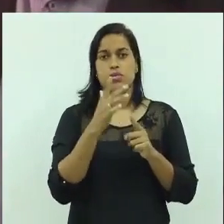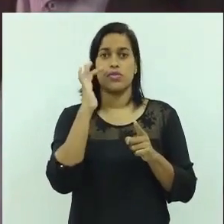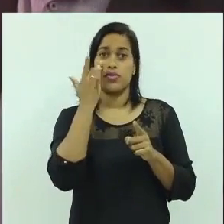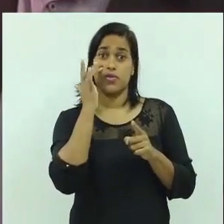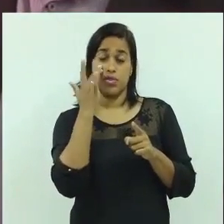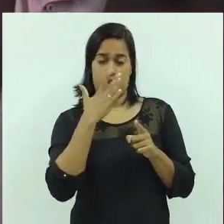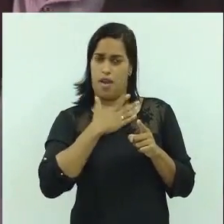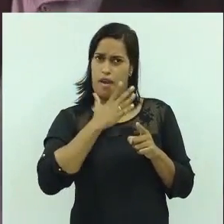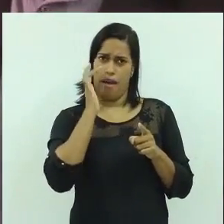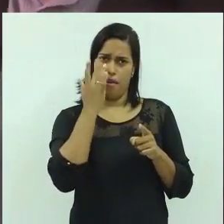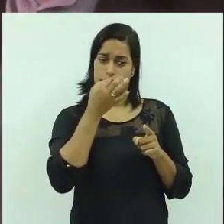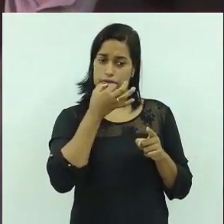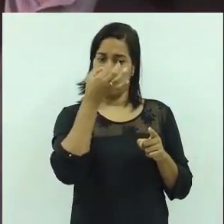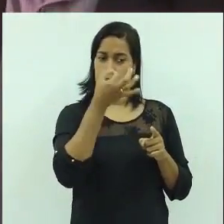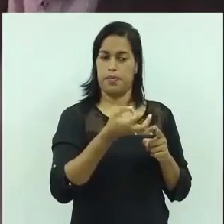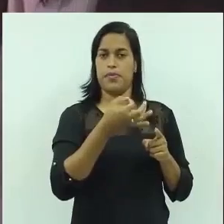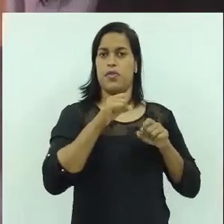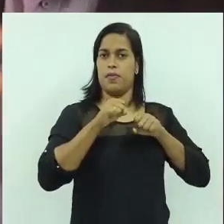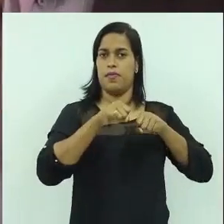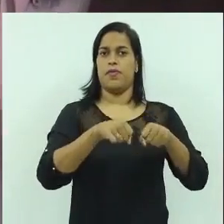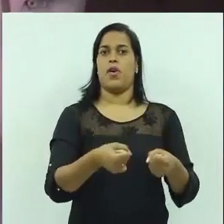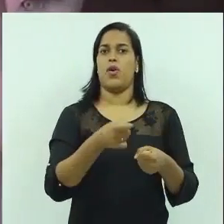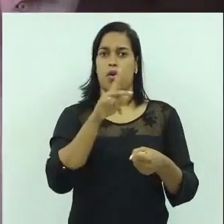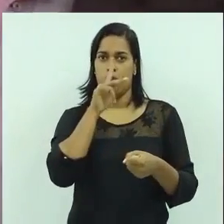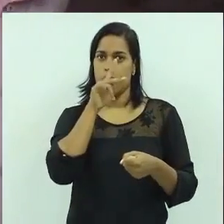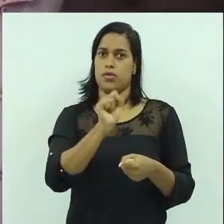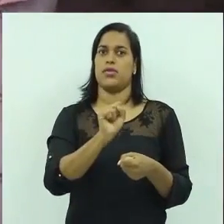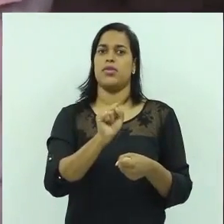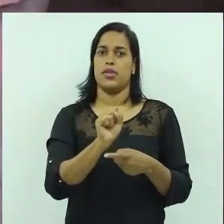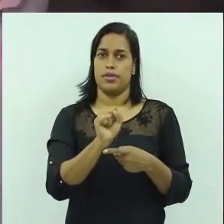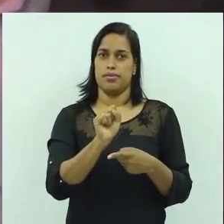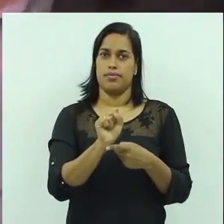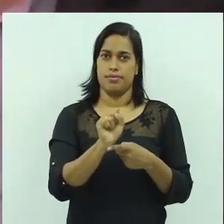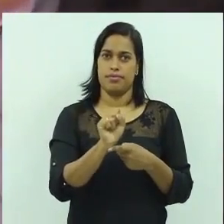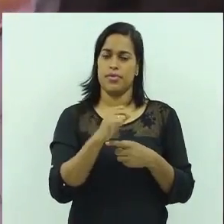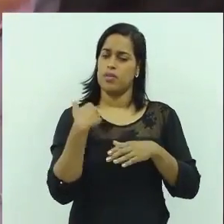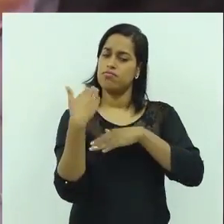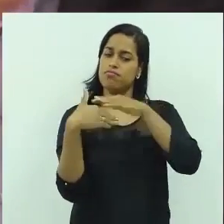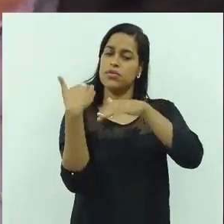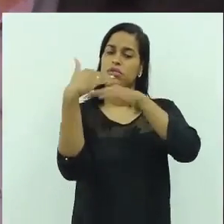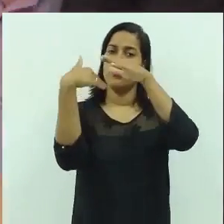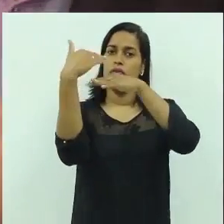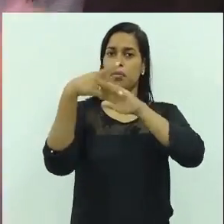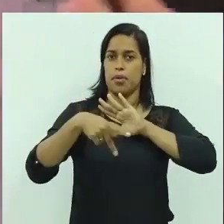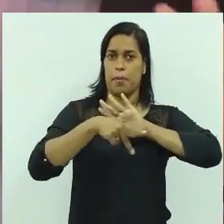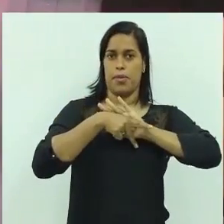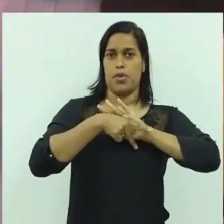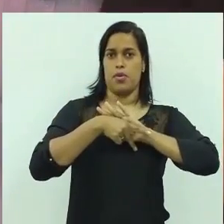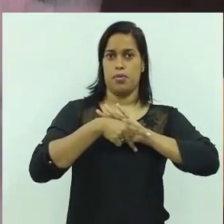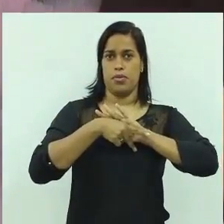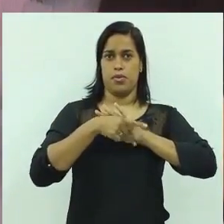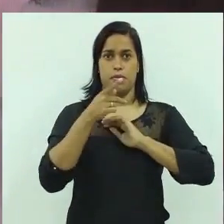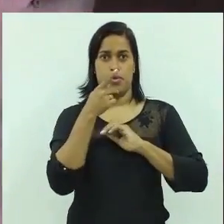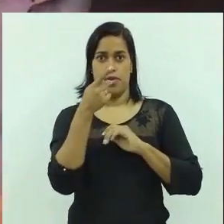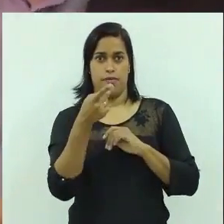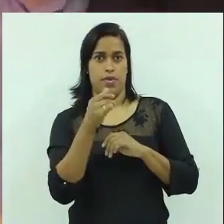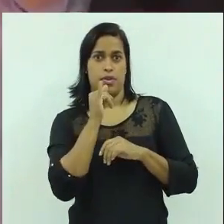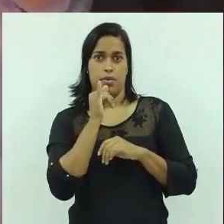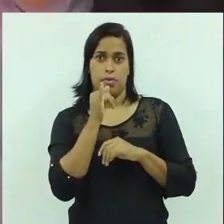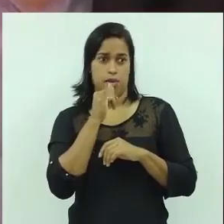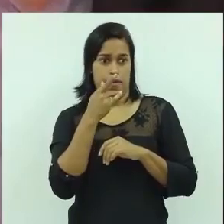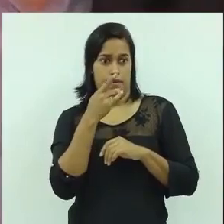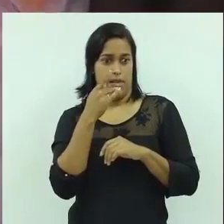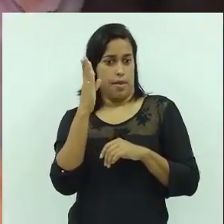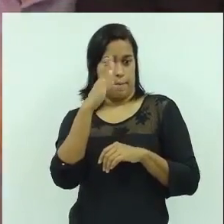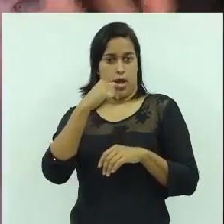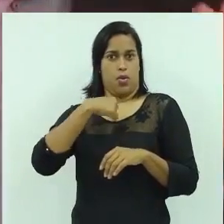consegue trazer fortes, pontos que você está em processo de desenvolvimento. Então, você não vai para uma entrevista falar mal